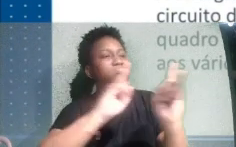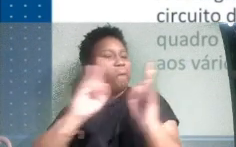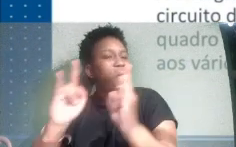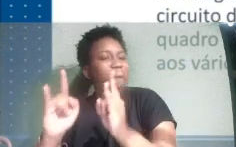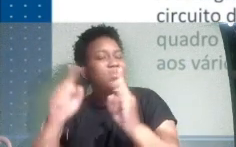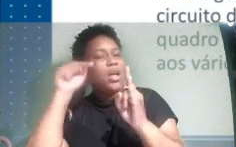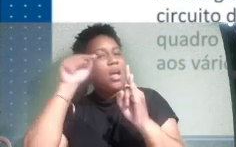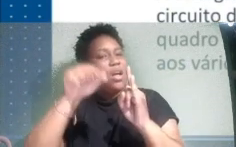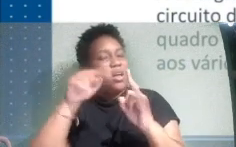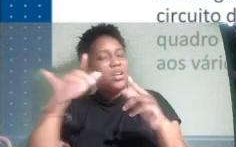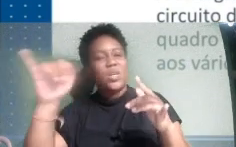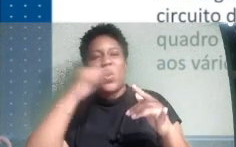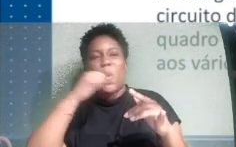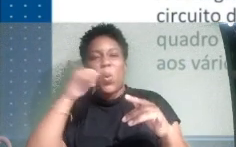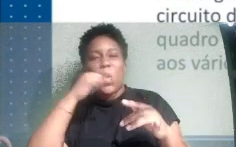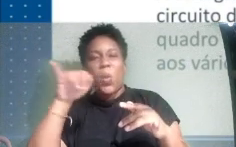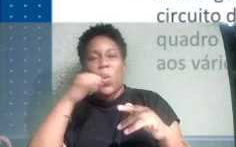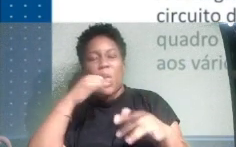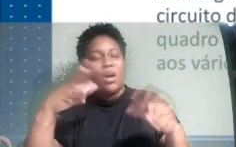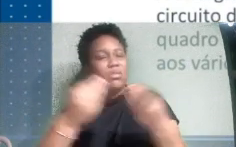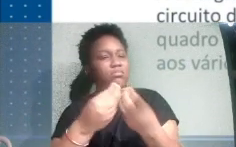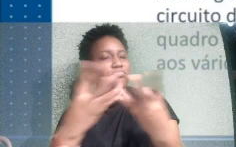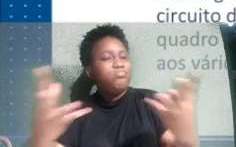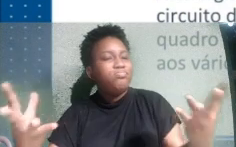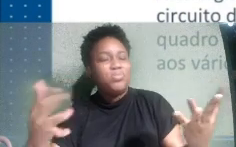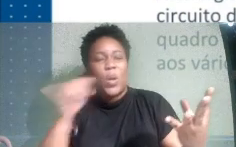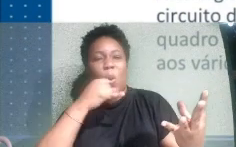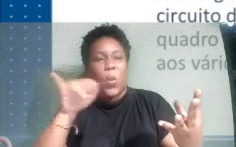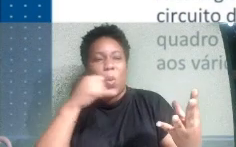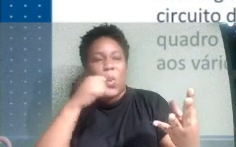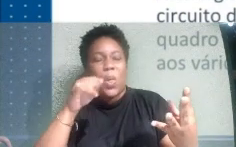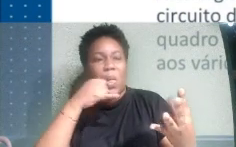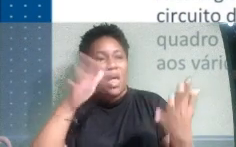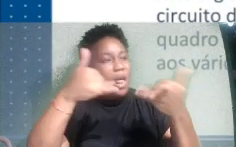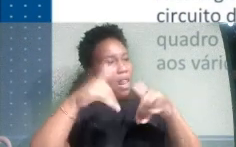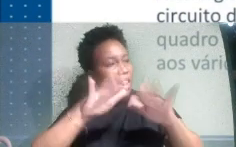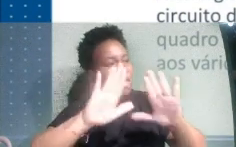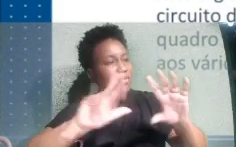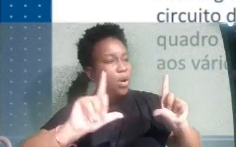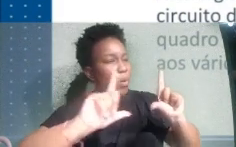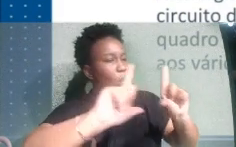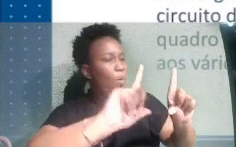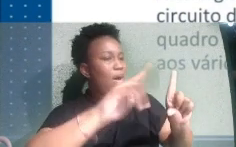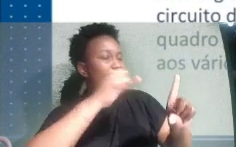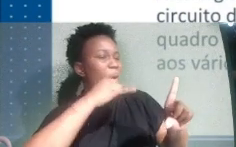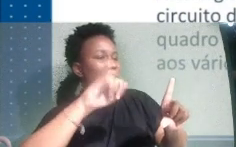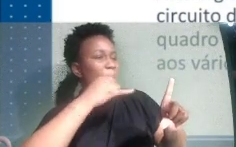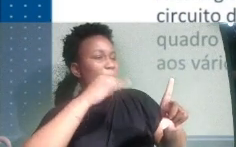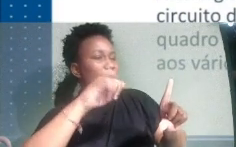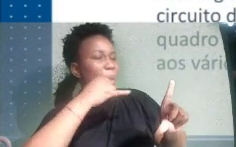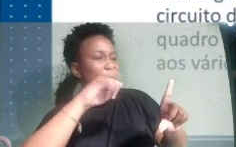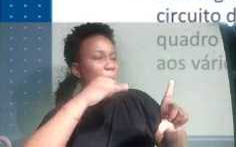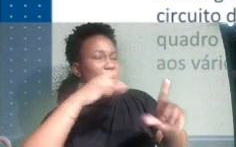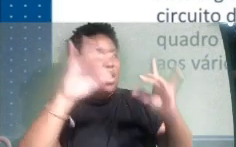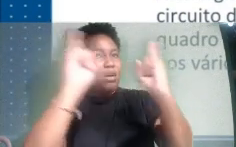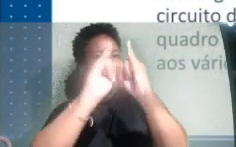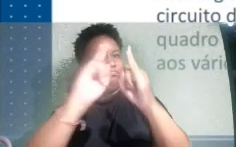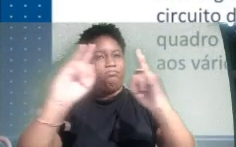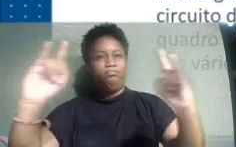do circuito de distribuição, ela é levada até o quadro de distribuição. Então imagine o seguinte, a energia sai do poste,